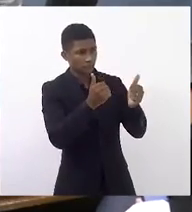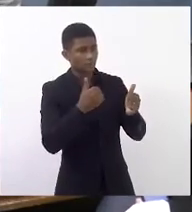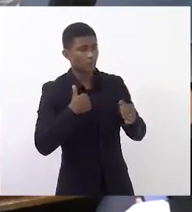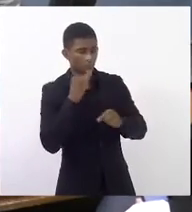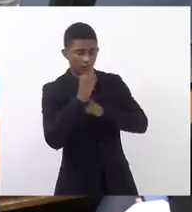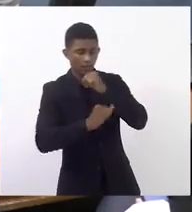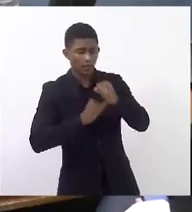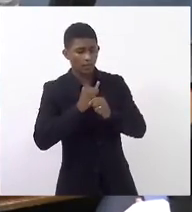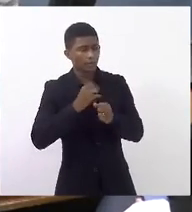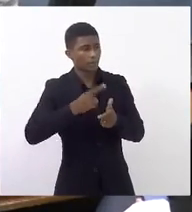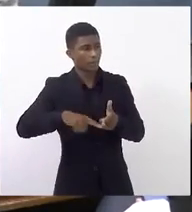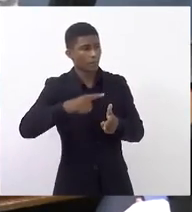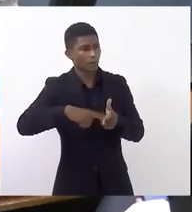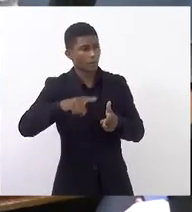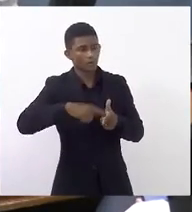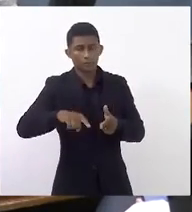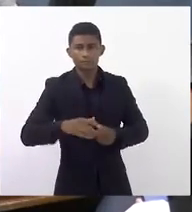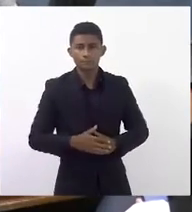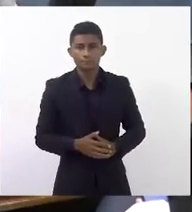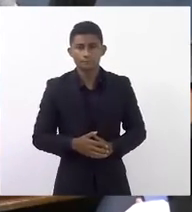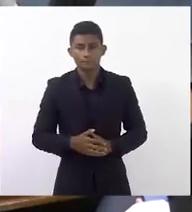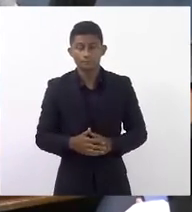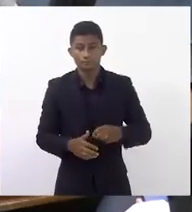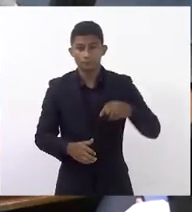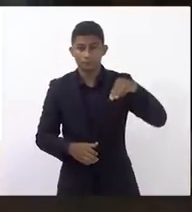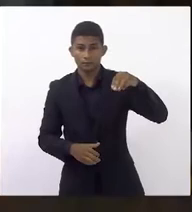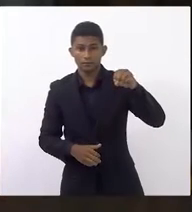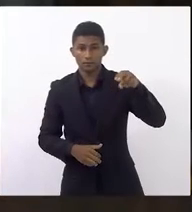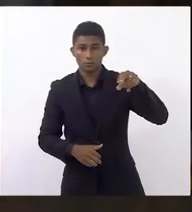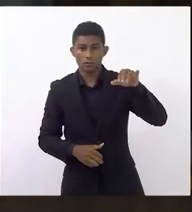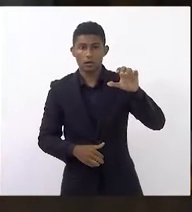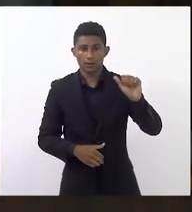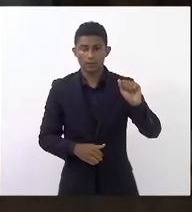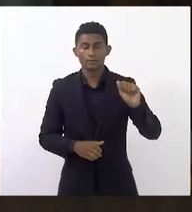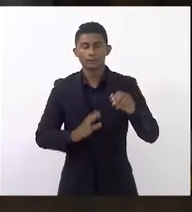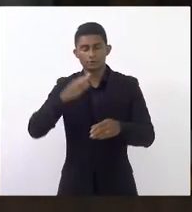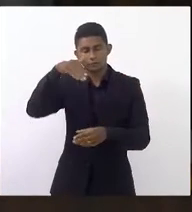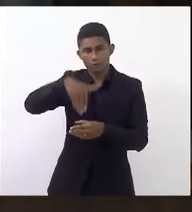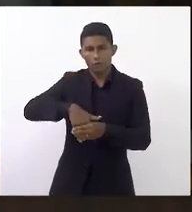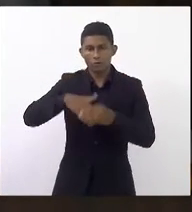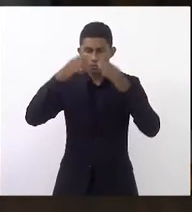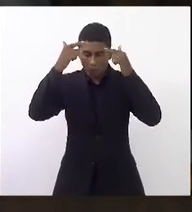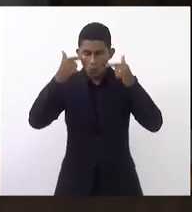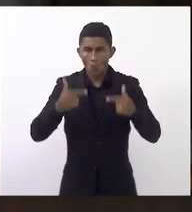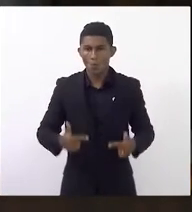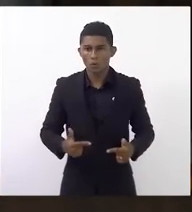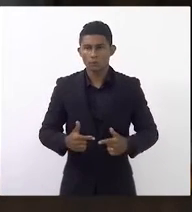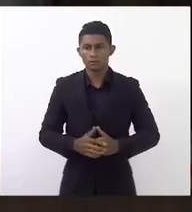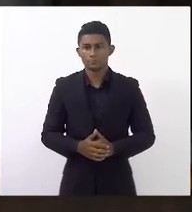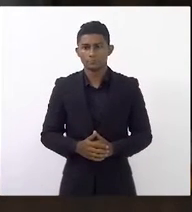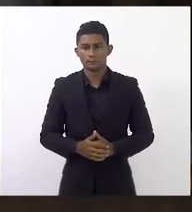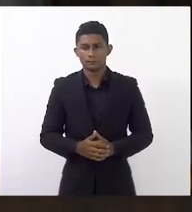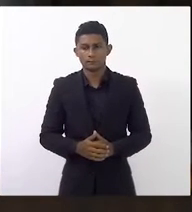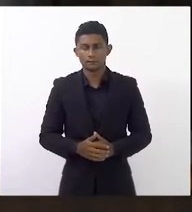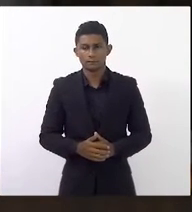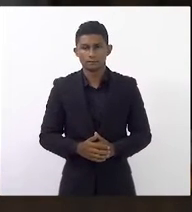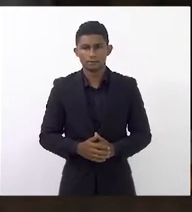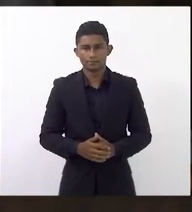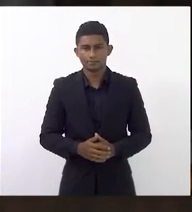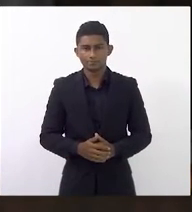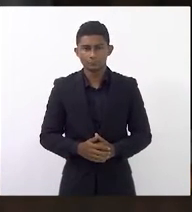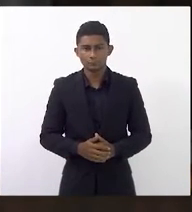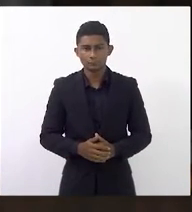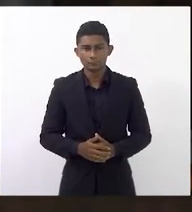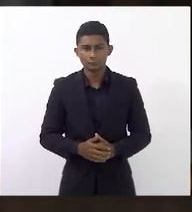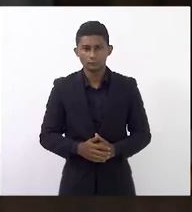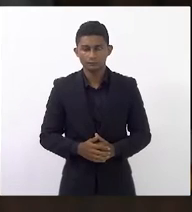favor. Tá, Mônica Francisco, abstenção. Posso registrar o voto aqui, deputado, presidente?